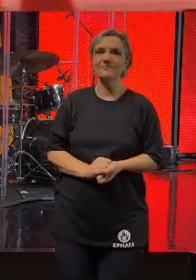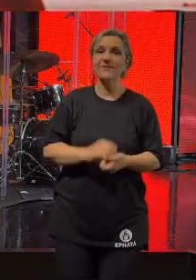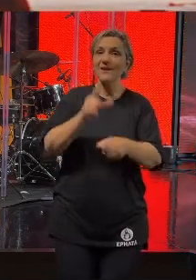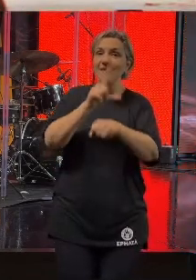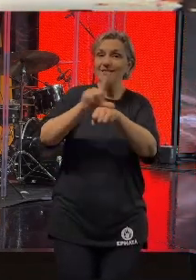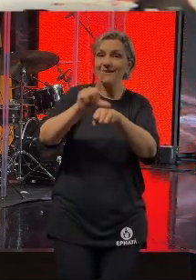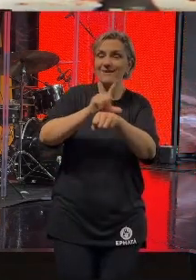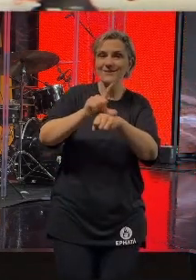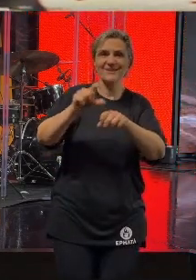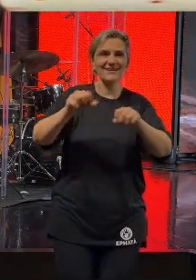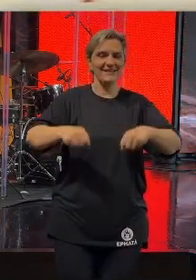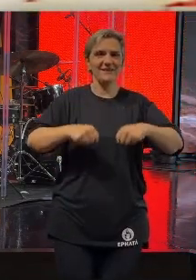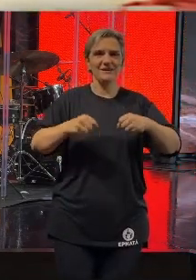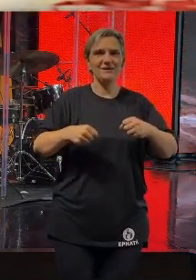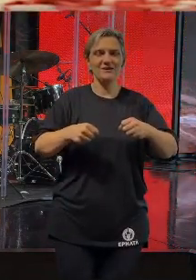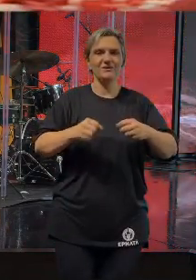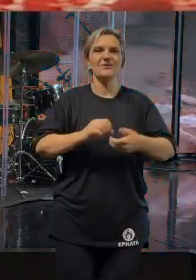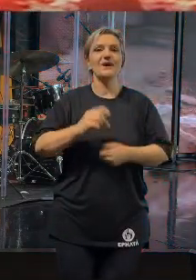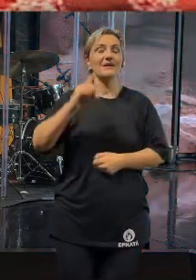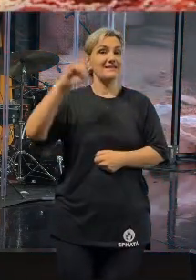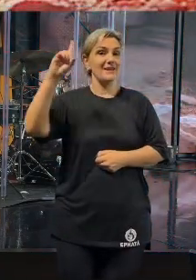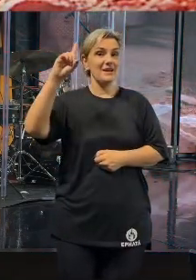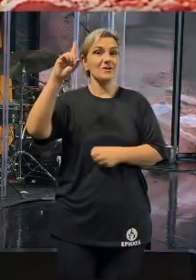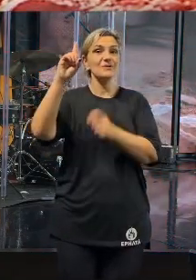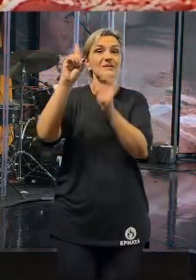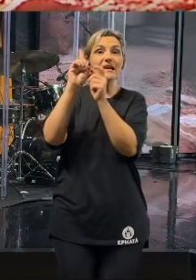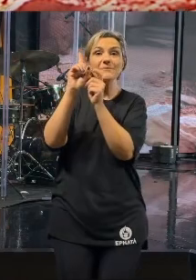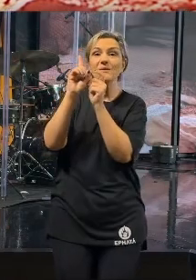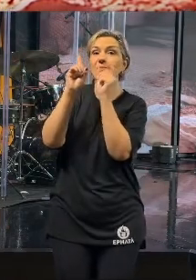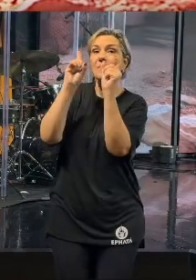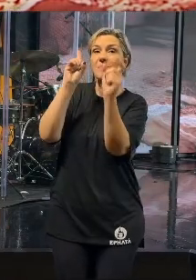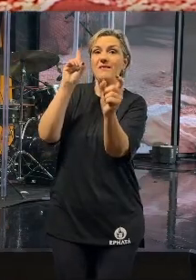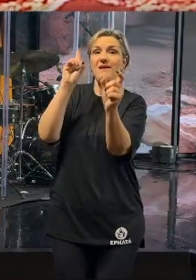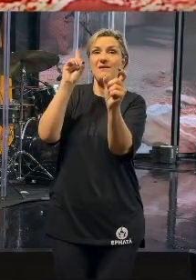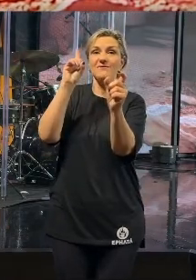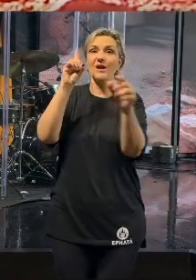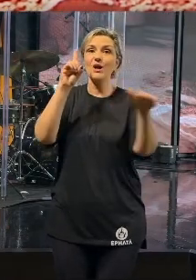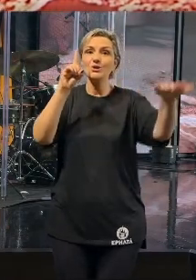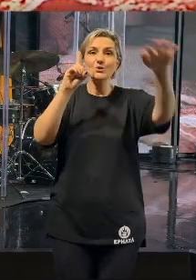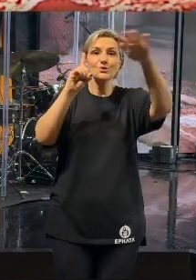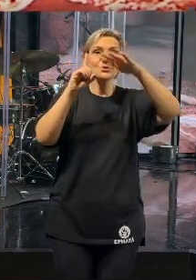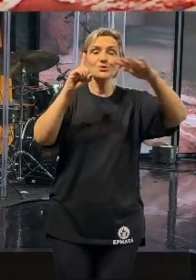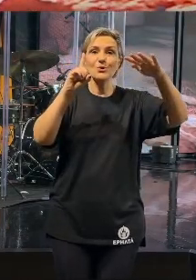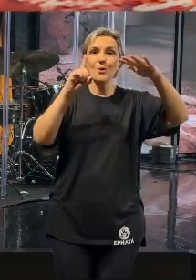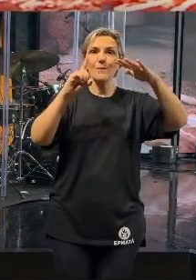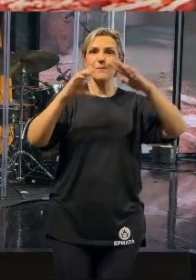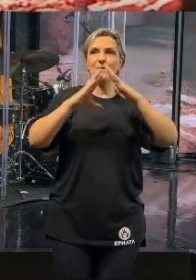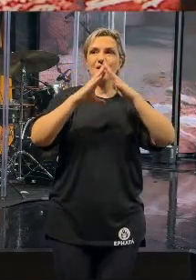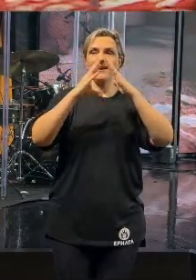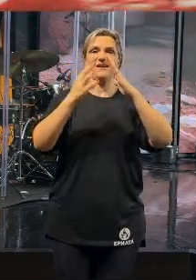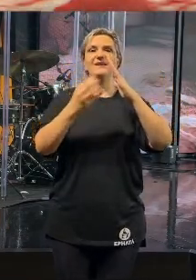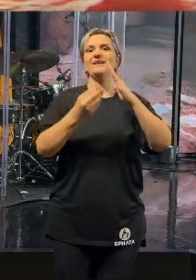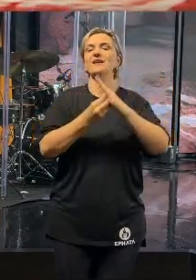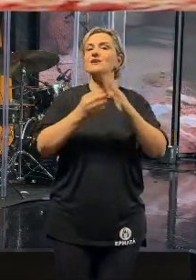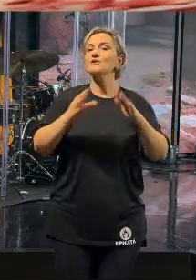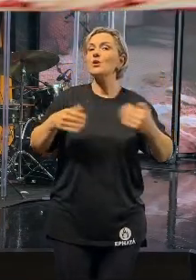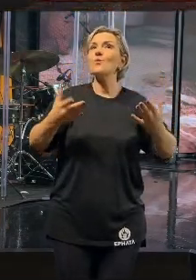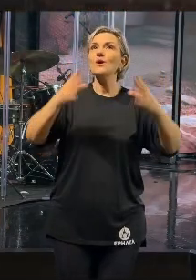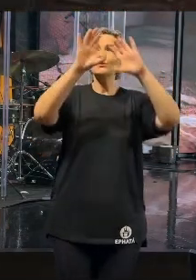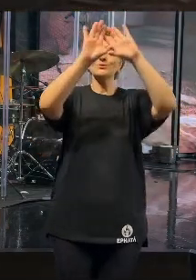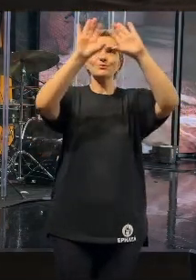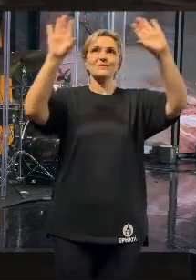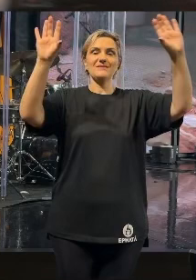Lagoinha Canoas, Deus está liberando uma palavra nessa noite sobre essa igreja, uma palavra sobre essa casa. Quando os